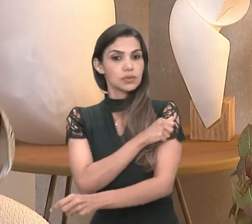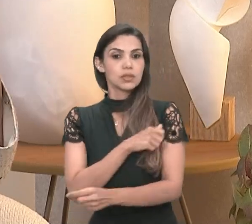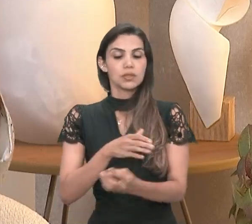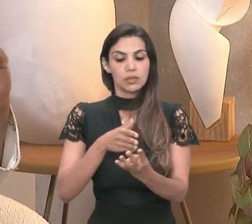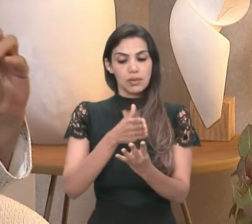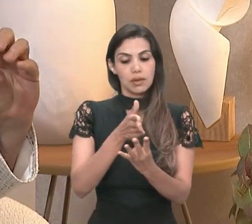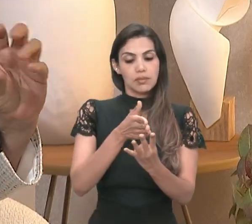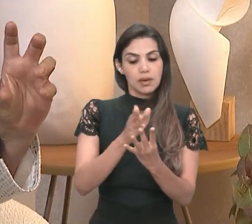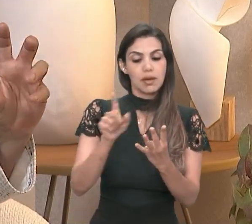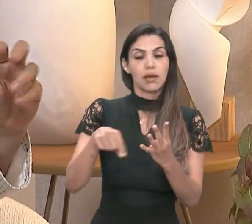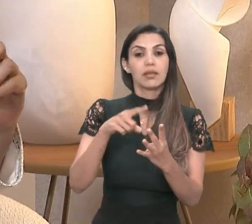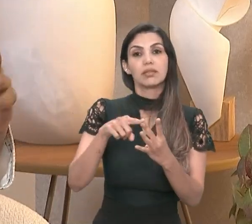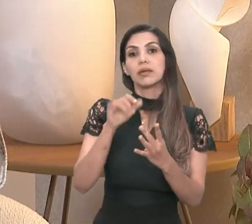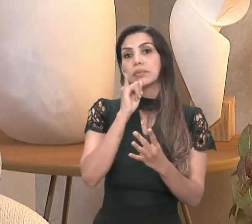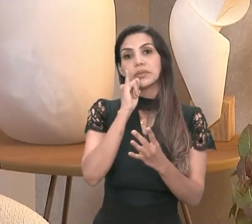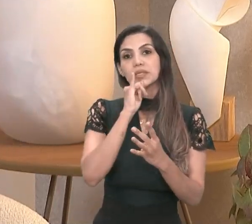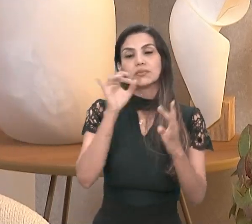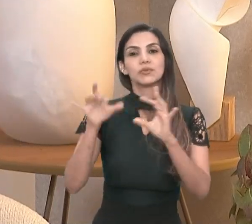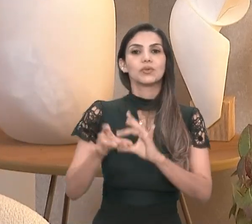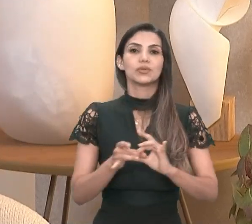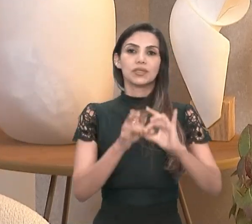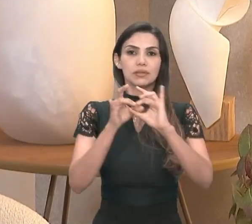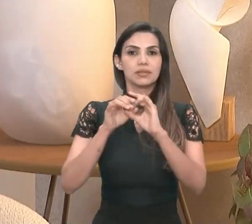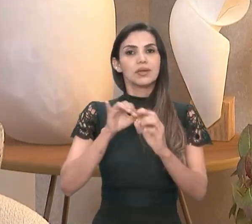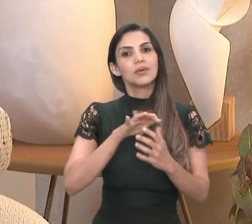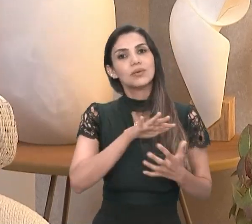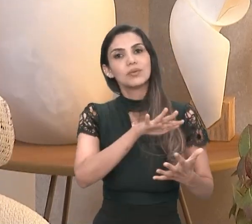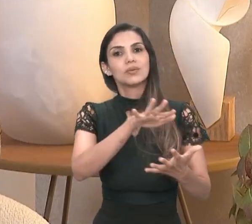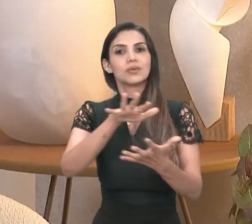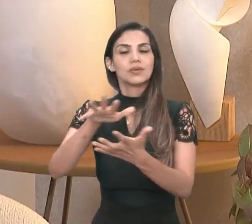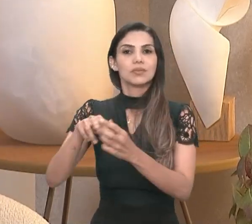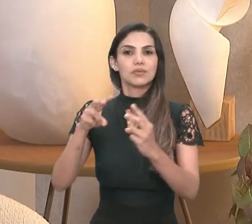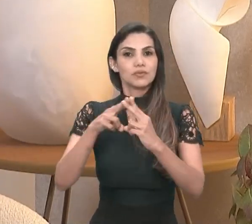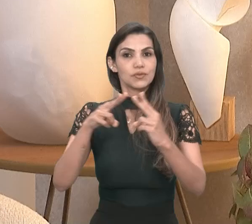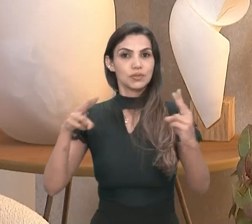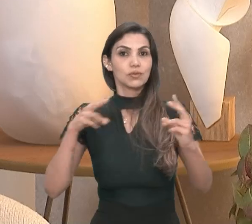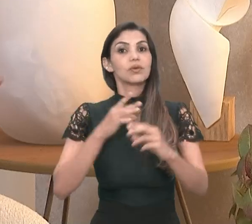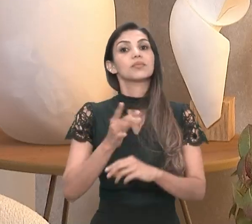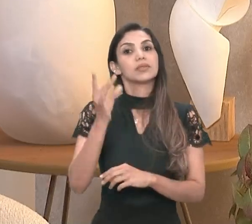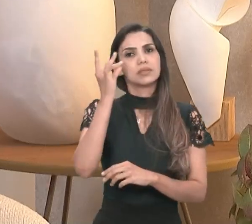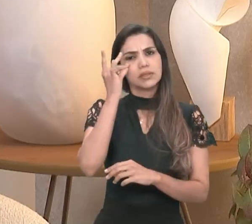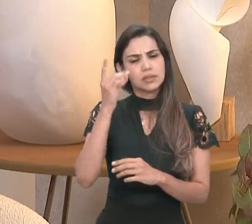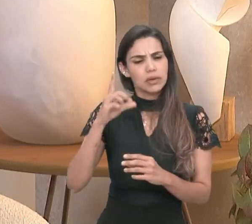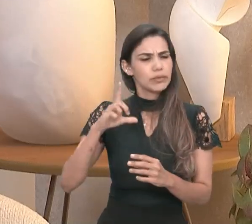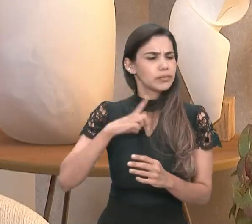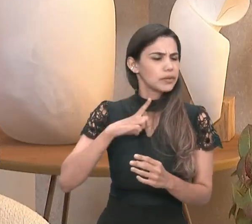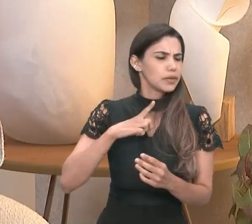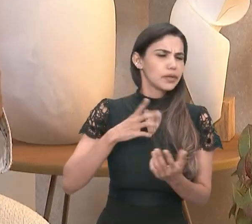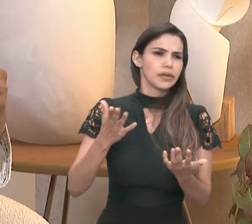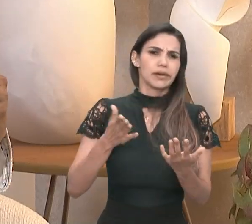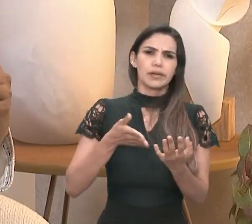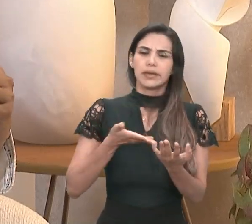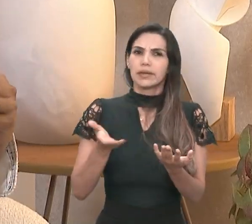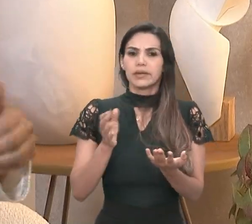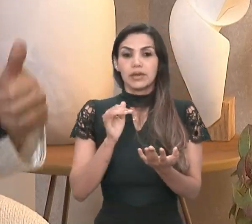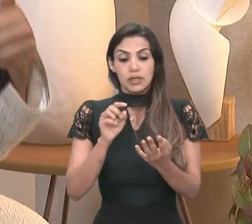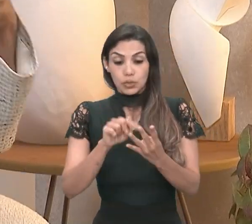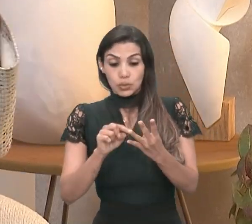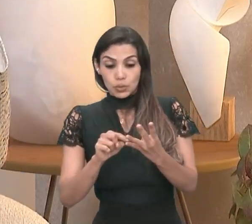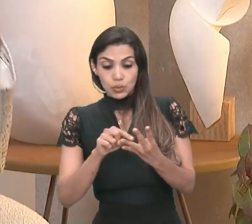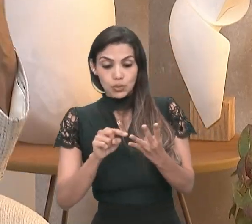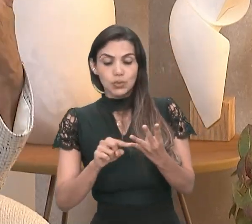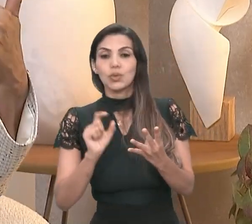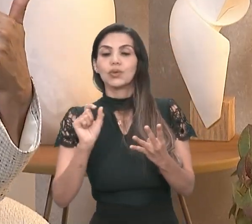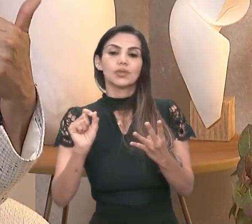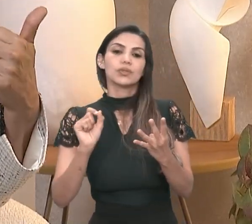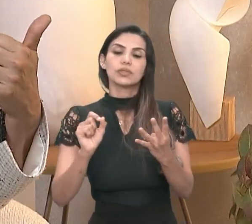eixo Conexões Globais, virtual e presencial, aonde vai ter uma série, né? E os dois últimos eixos, que